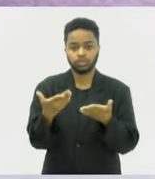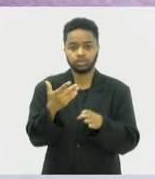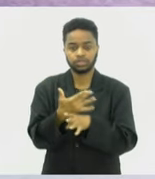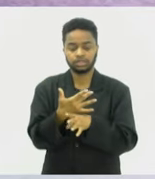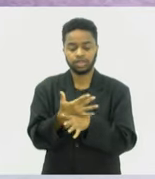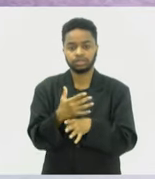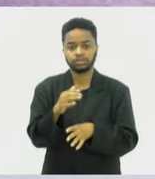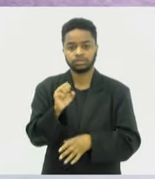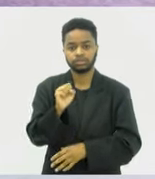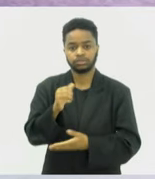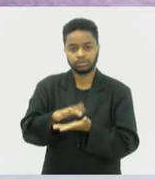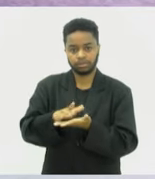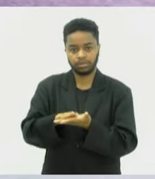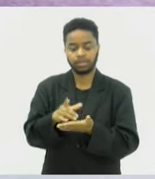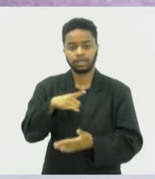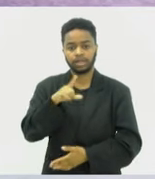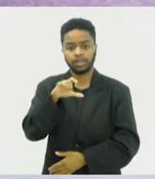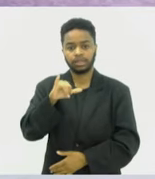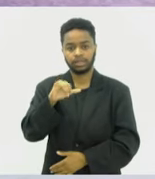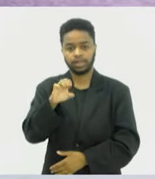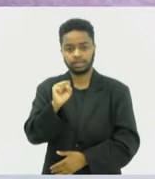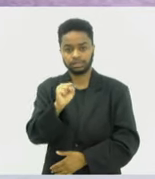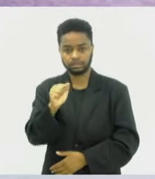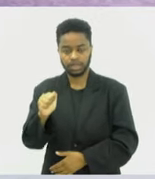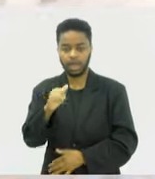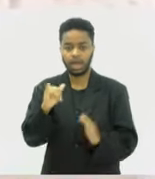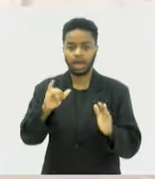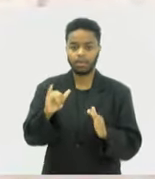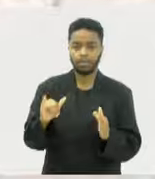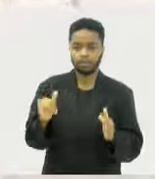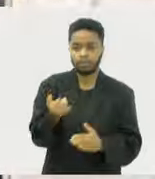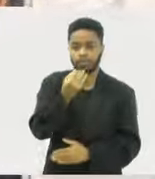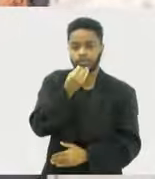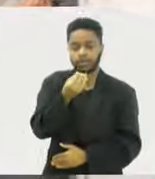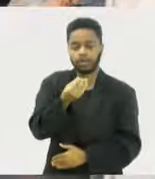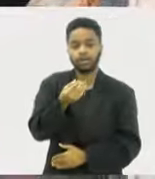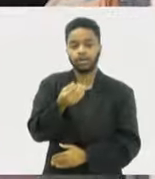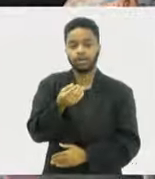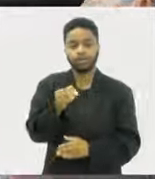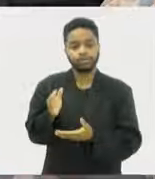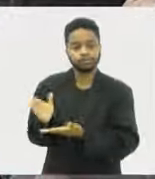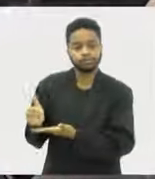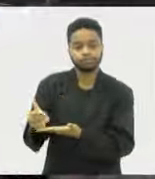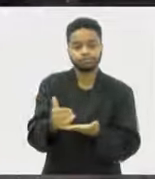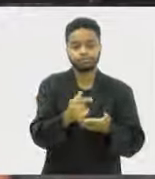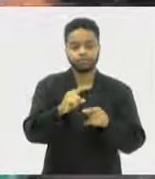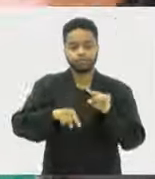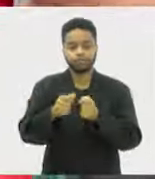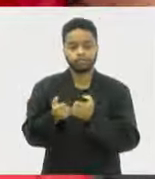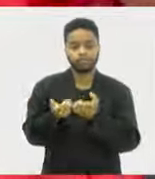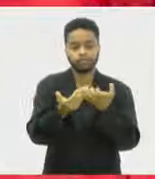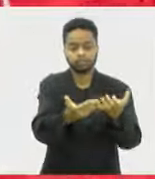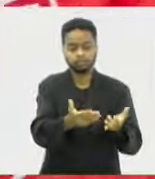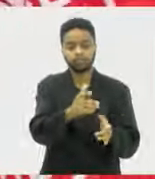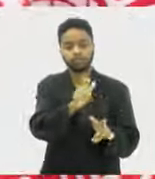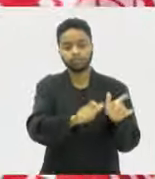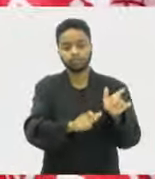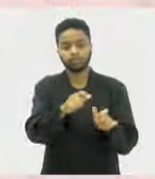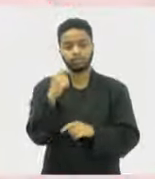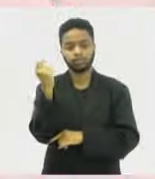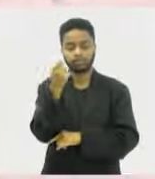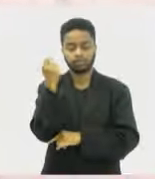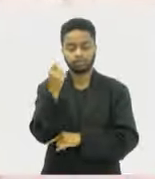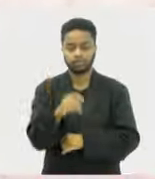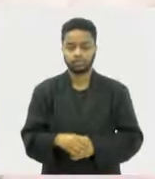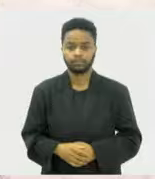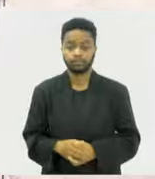Liga Independente das Escolas de Samba, vai aproveitar a oportunidade para recolher ainda mais donativos para as vítimas das chuvas do Rio Grande do Sul.